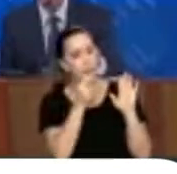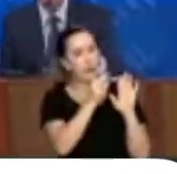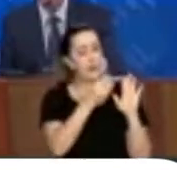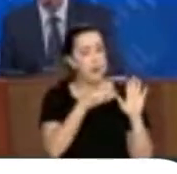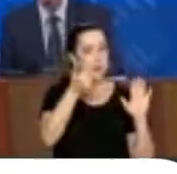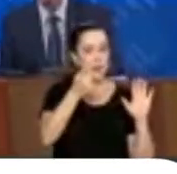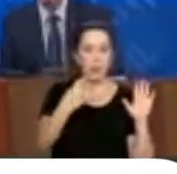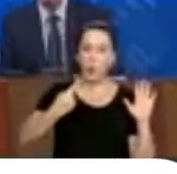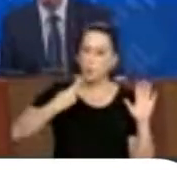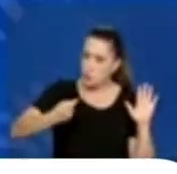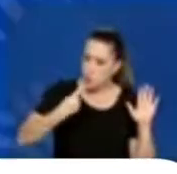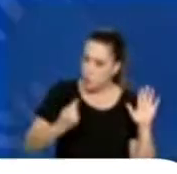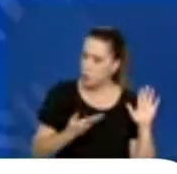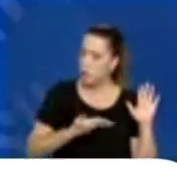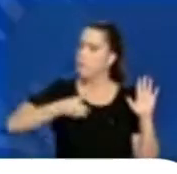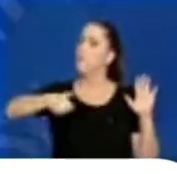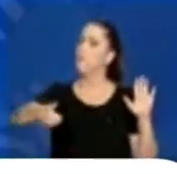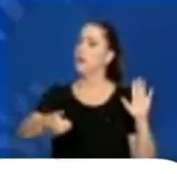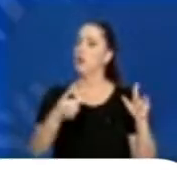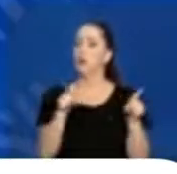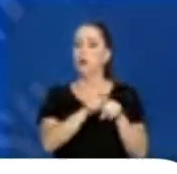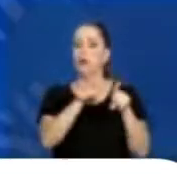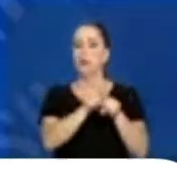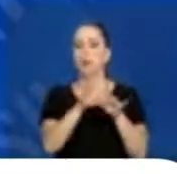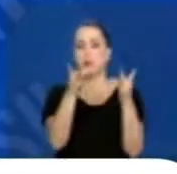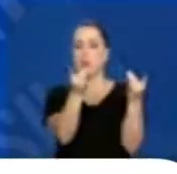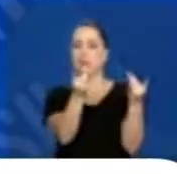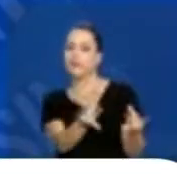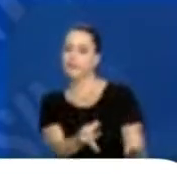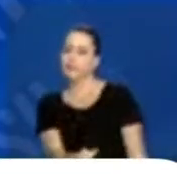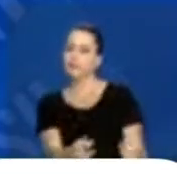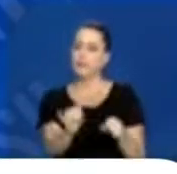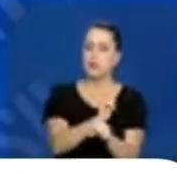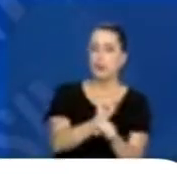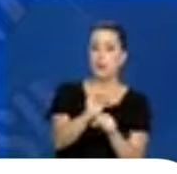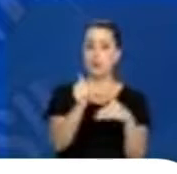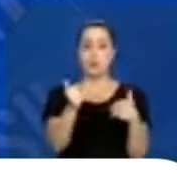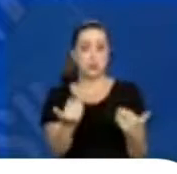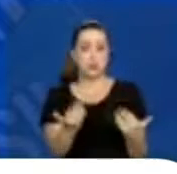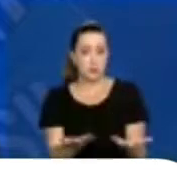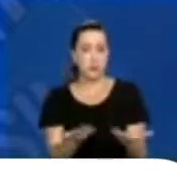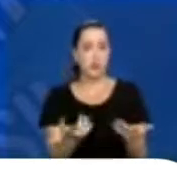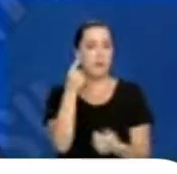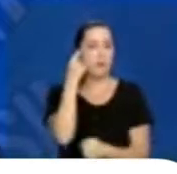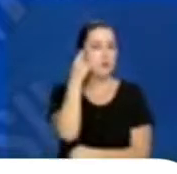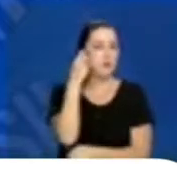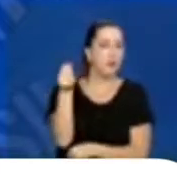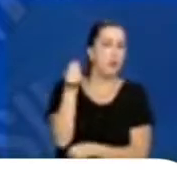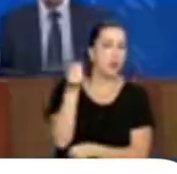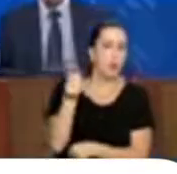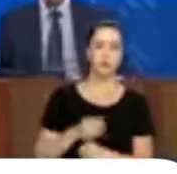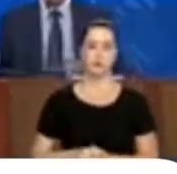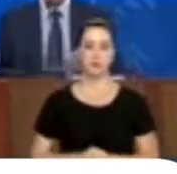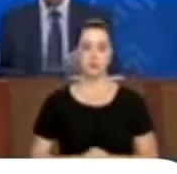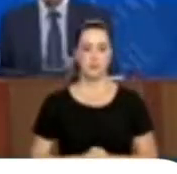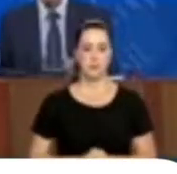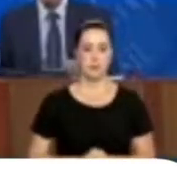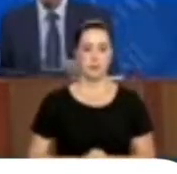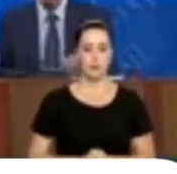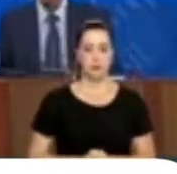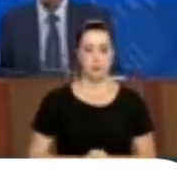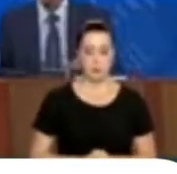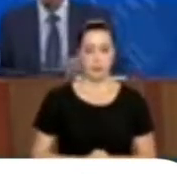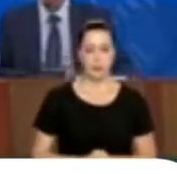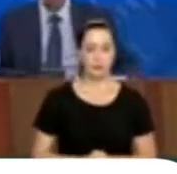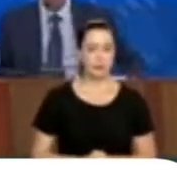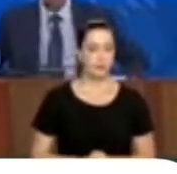um pouco mais detalhada da estratégia e do que a gente está pensando e o que a gente pretende fazer. Bom,